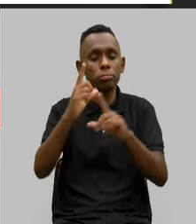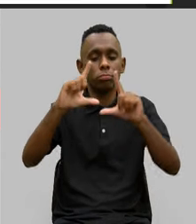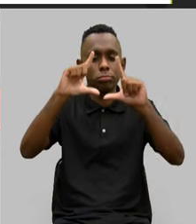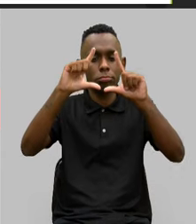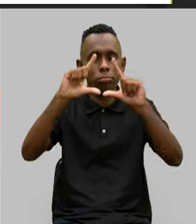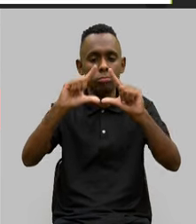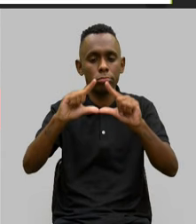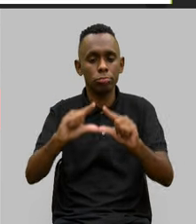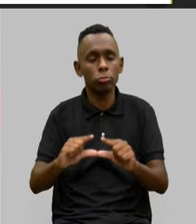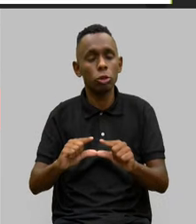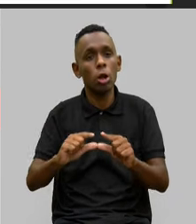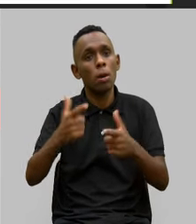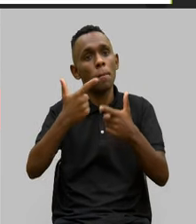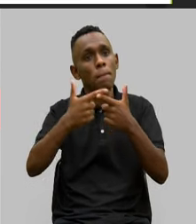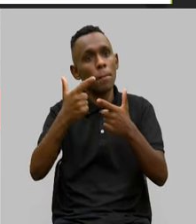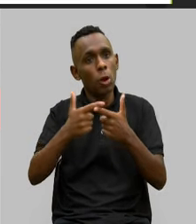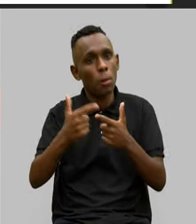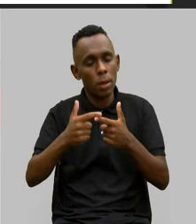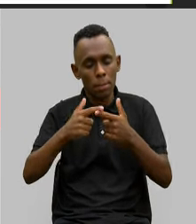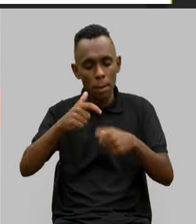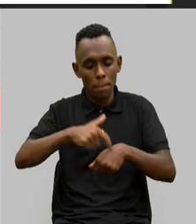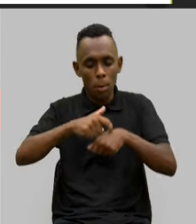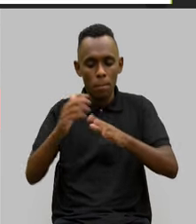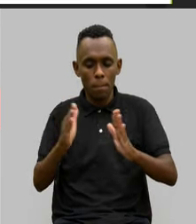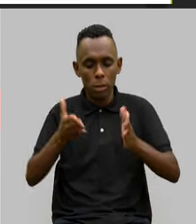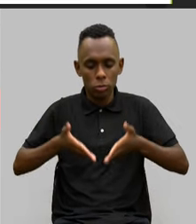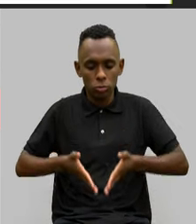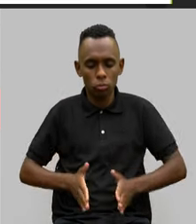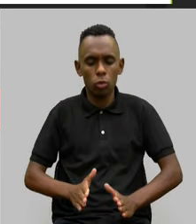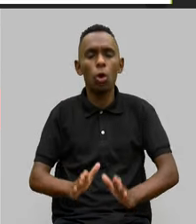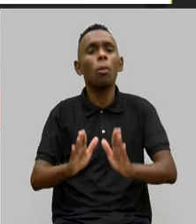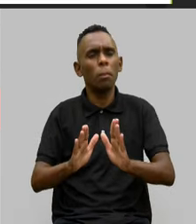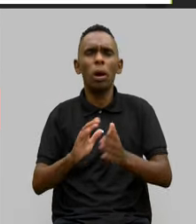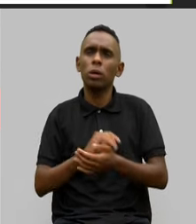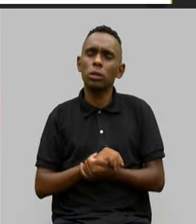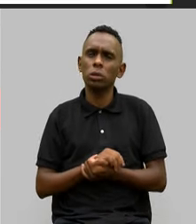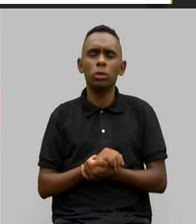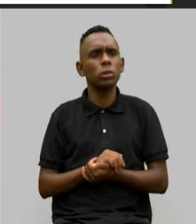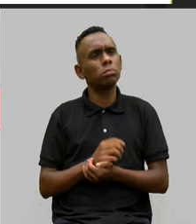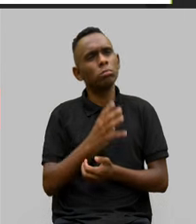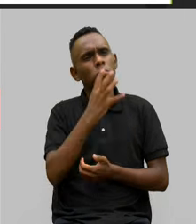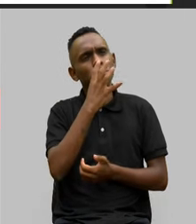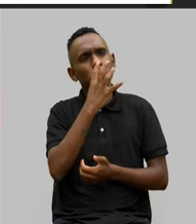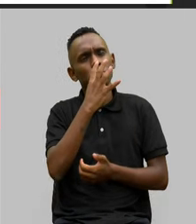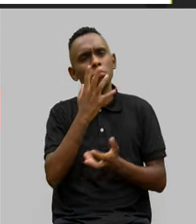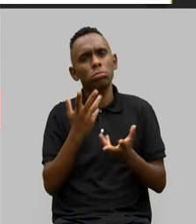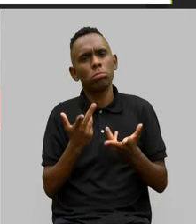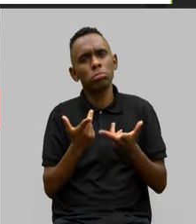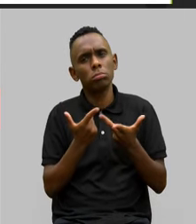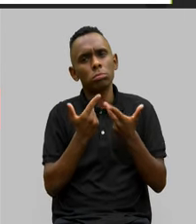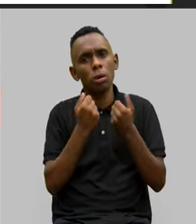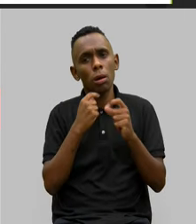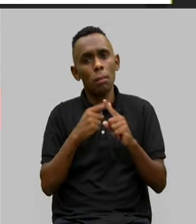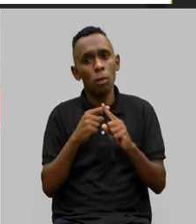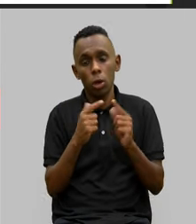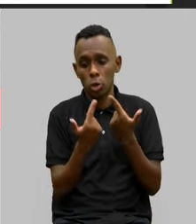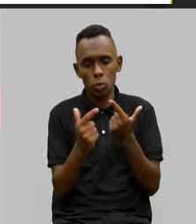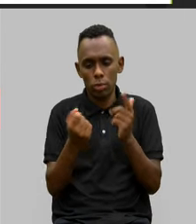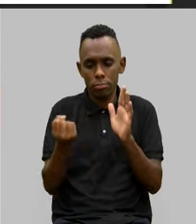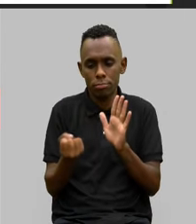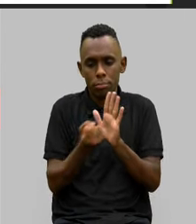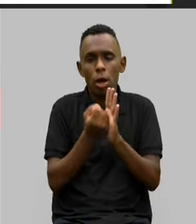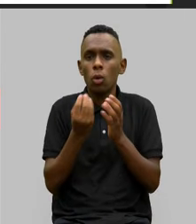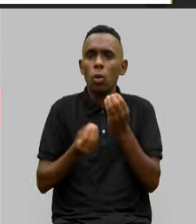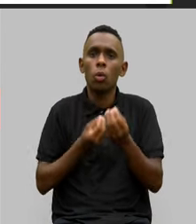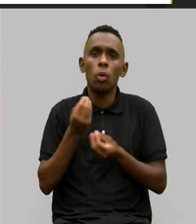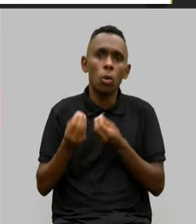de problemas durante o parto eu achei isso fantástico porque não não existe registro de